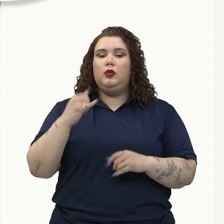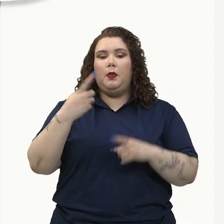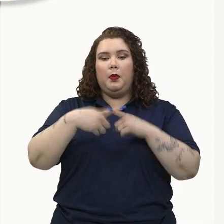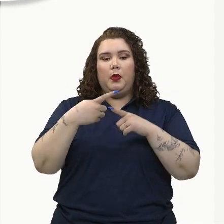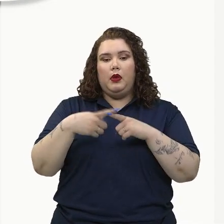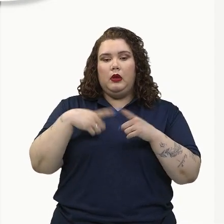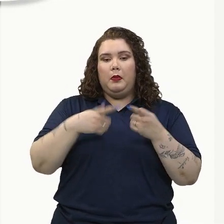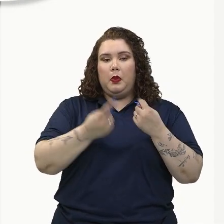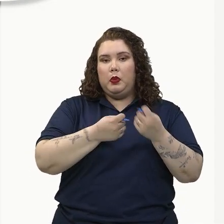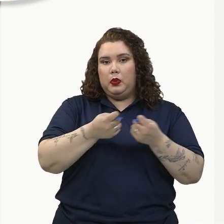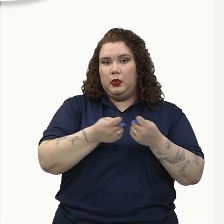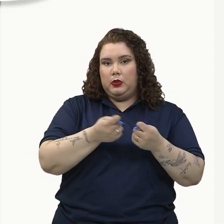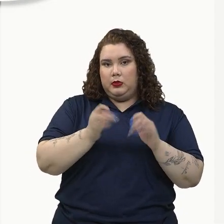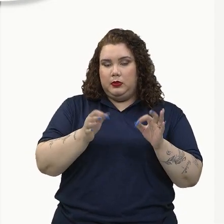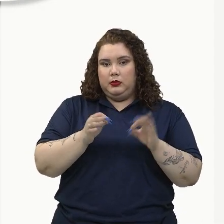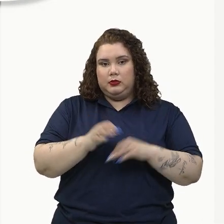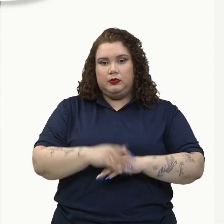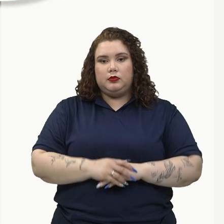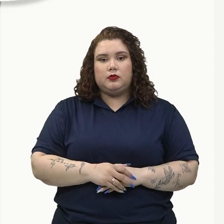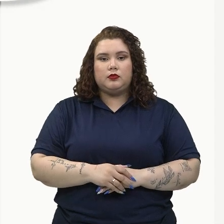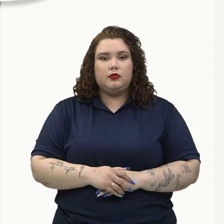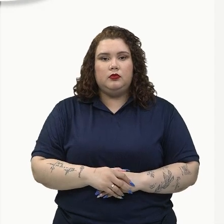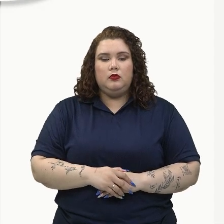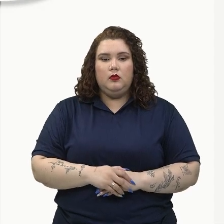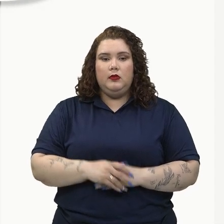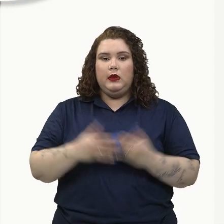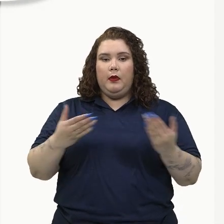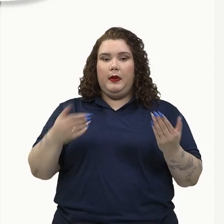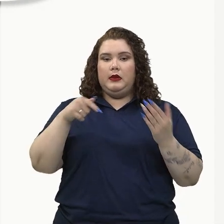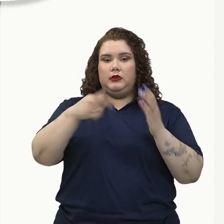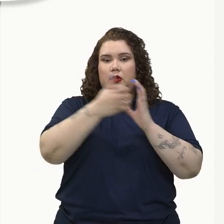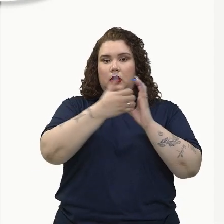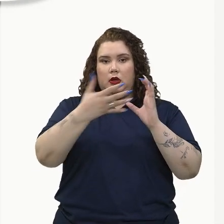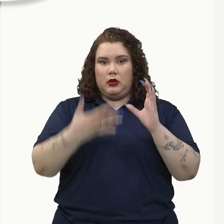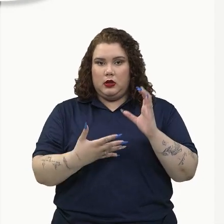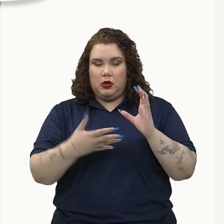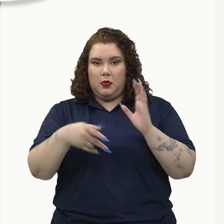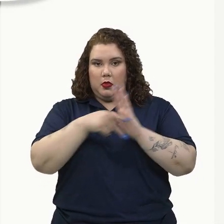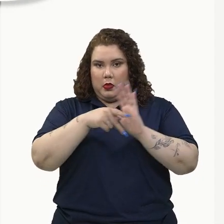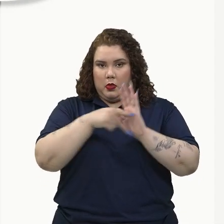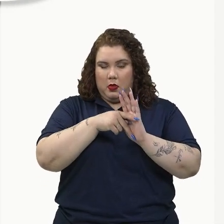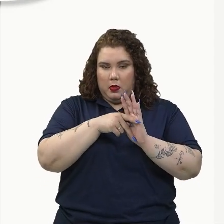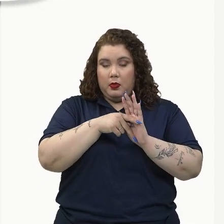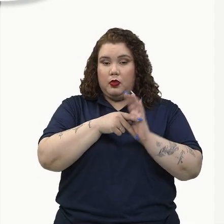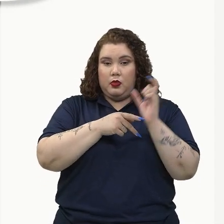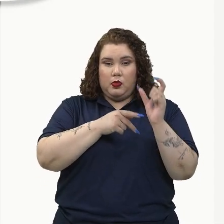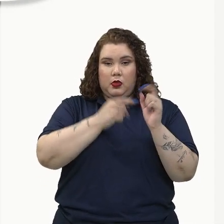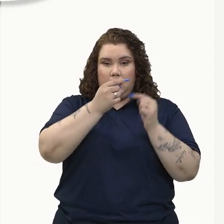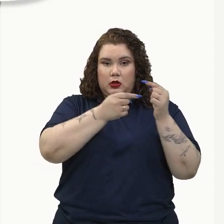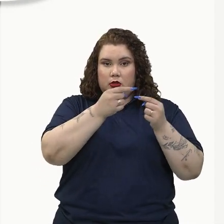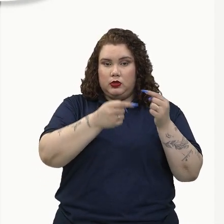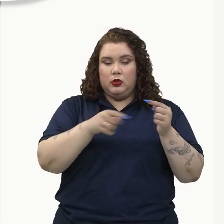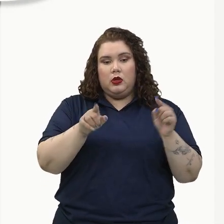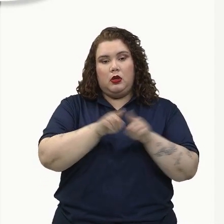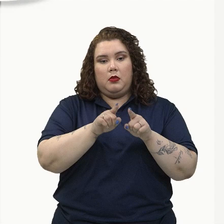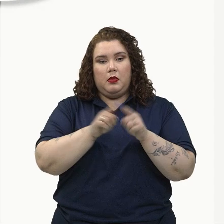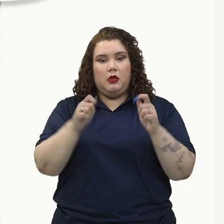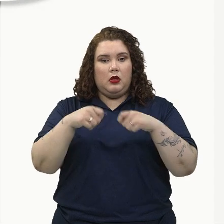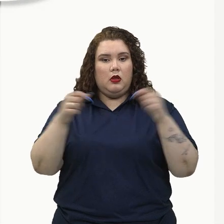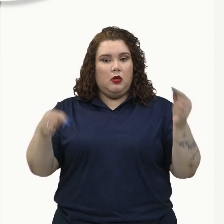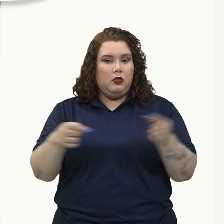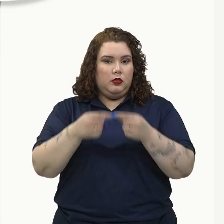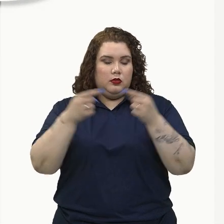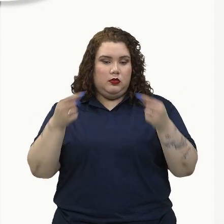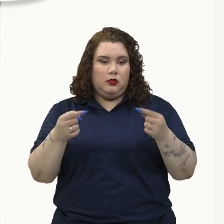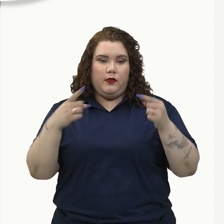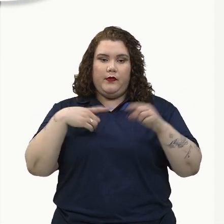intensidade da corrente elétrica. E esses componentes, pessoal, o resistor, né, ele pode também ser associado